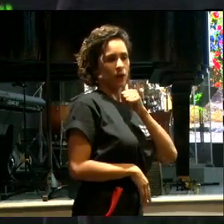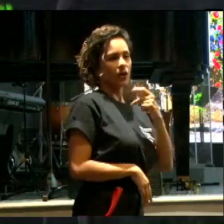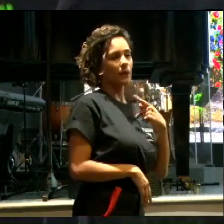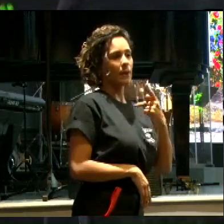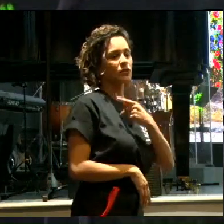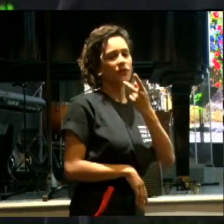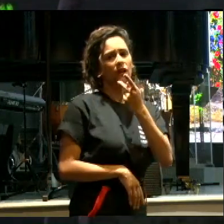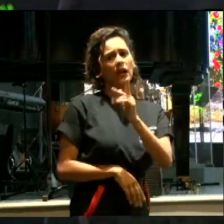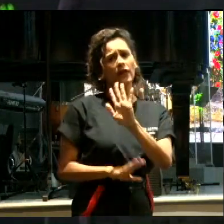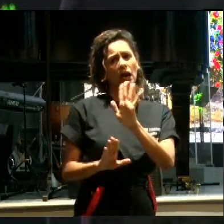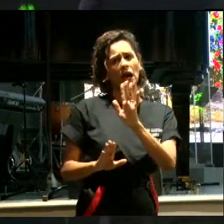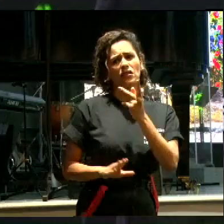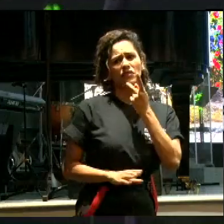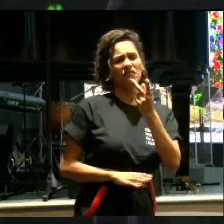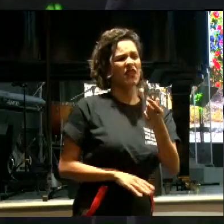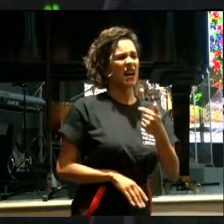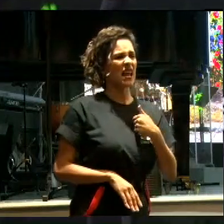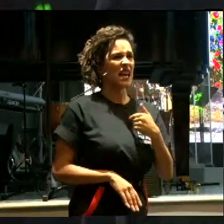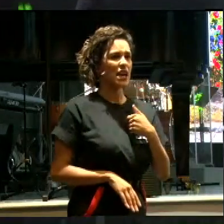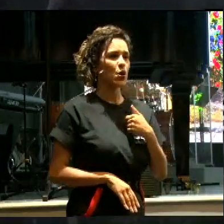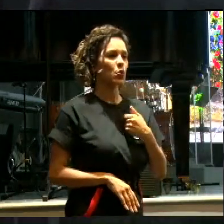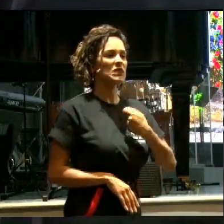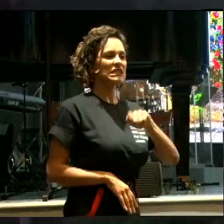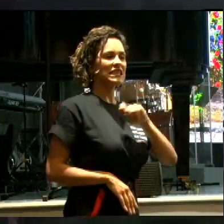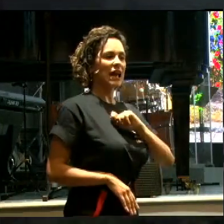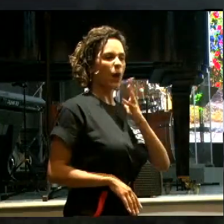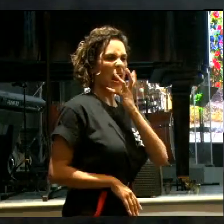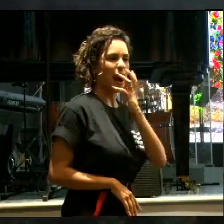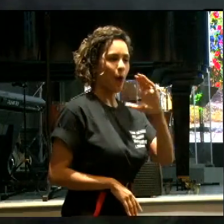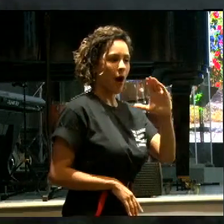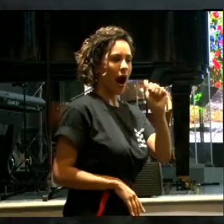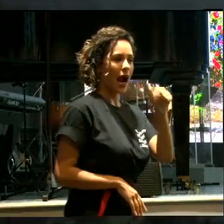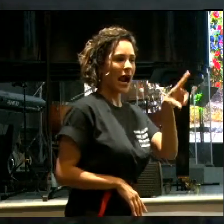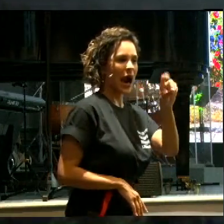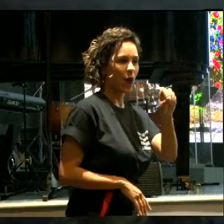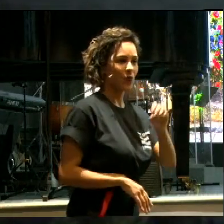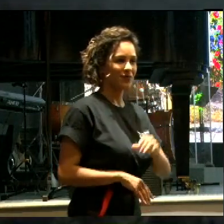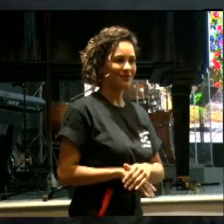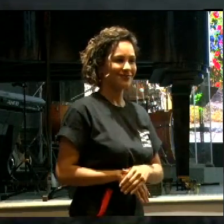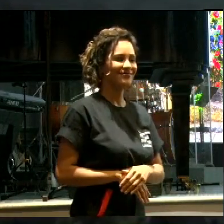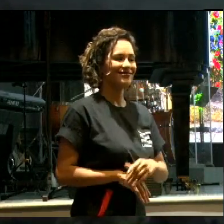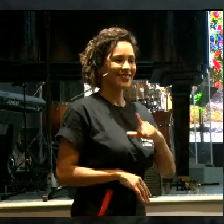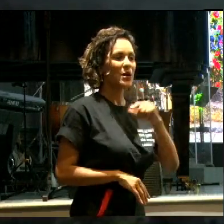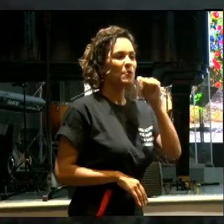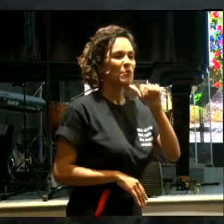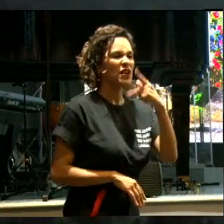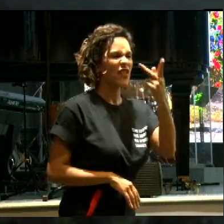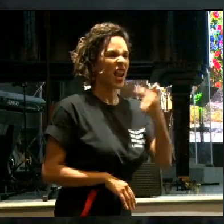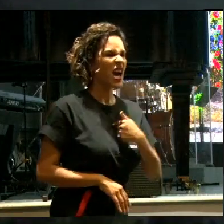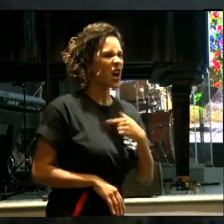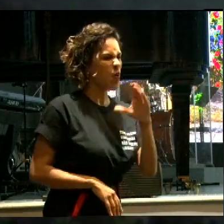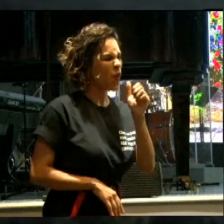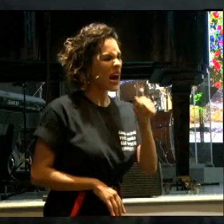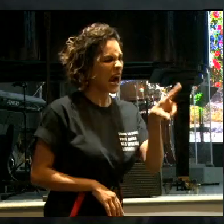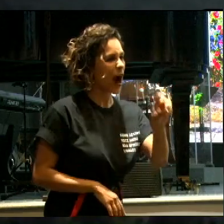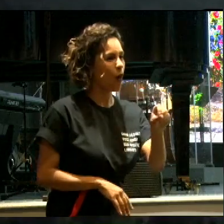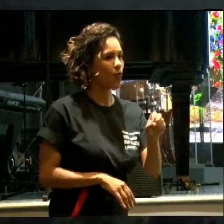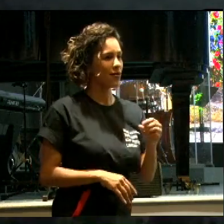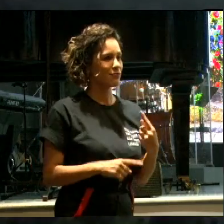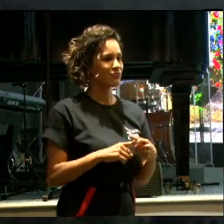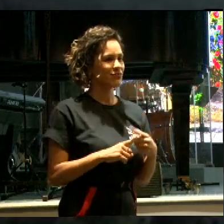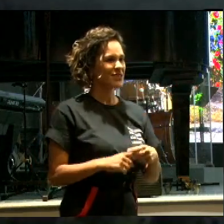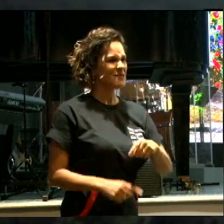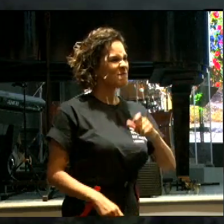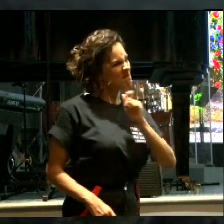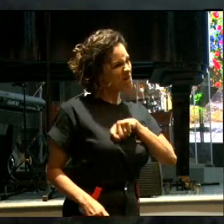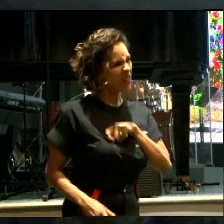não fala cão não, cão é troço ruim. Eu falo: minha filha, mas você não tem noção do que eu era. Eu era cão mesmo, cão, mas de